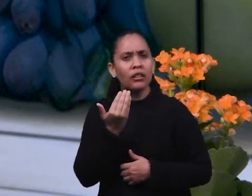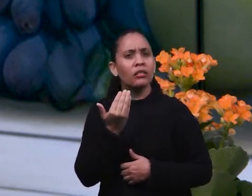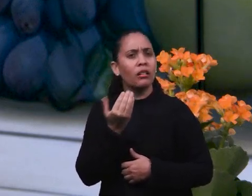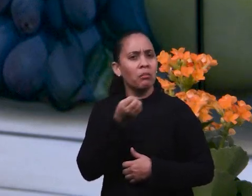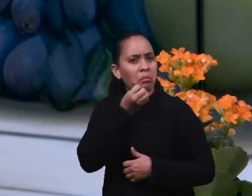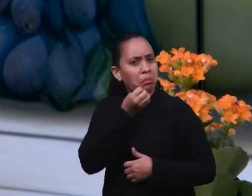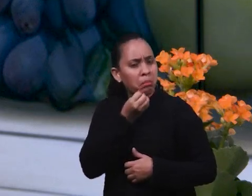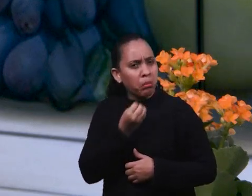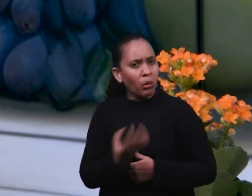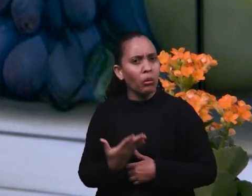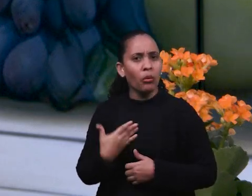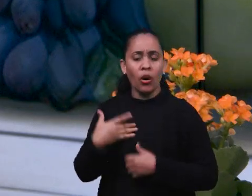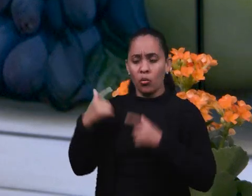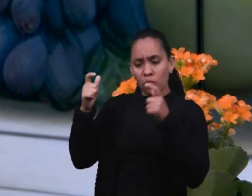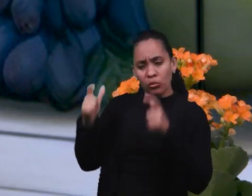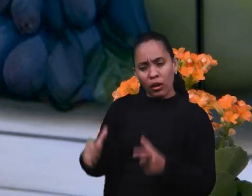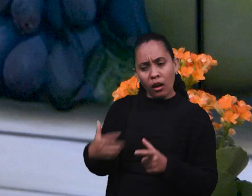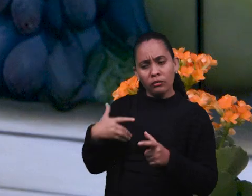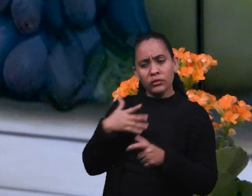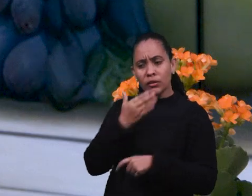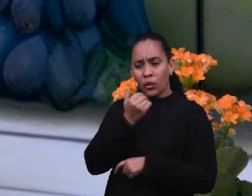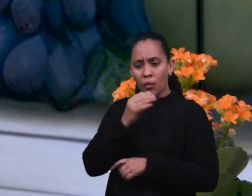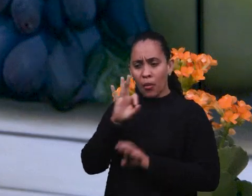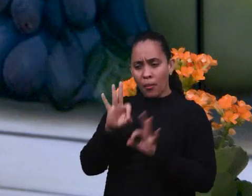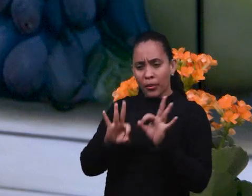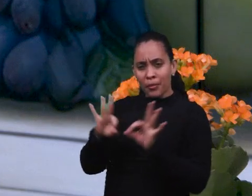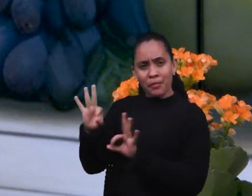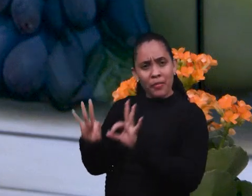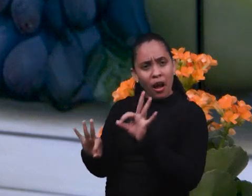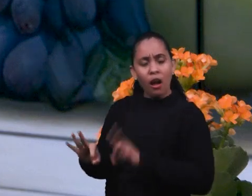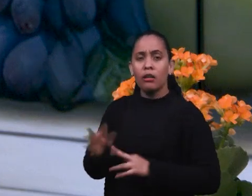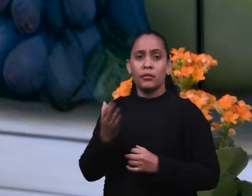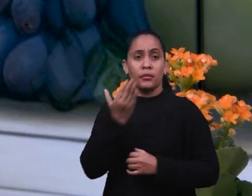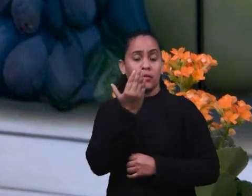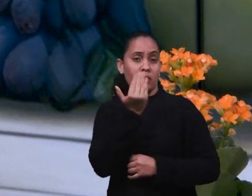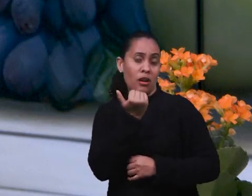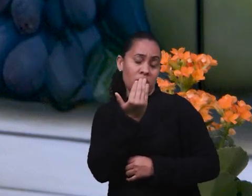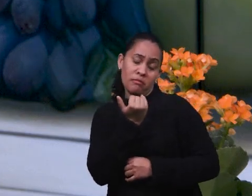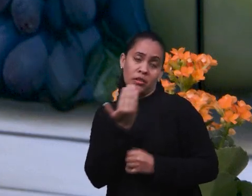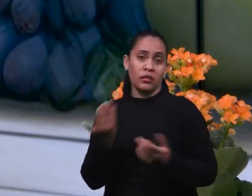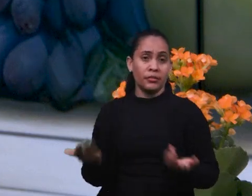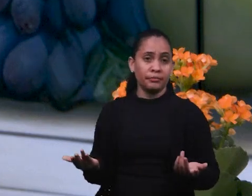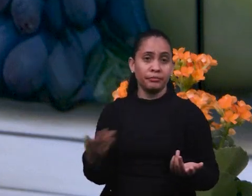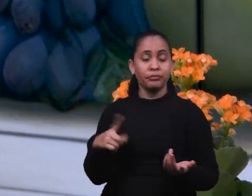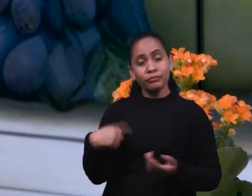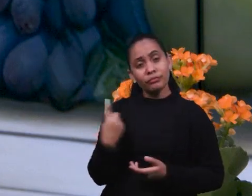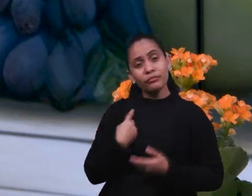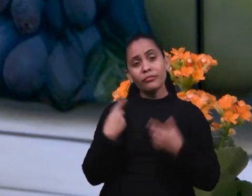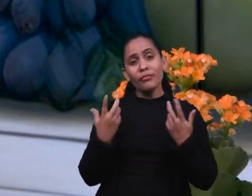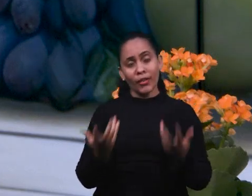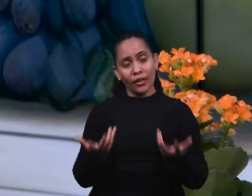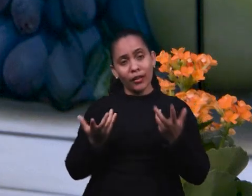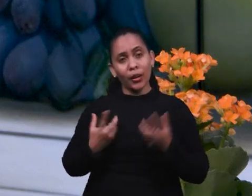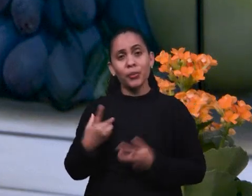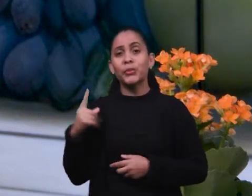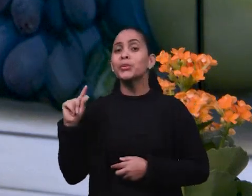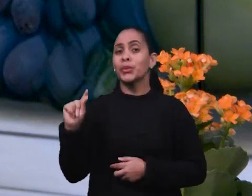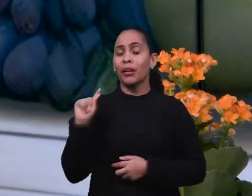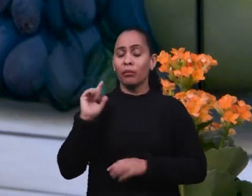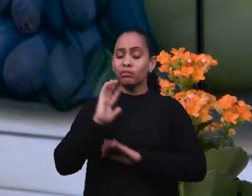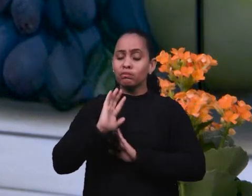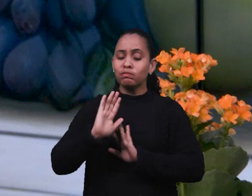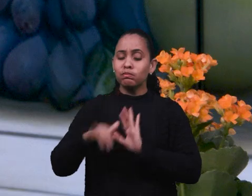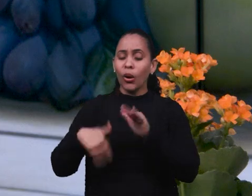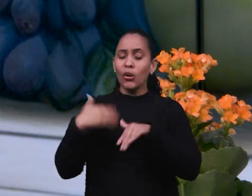o local onde você vai se alimentar, o preparo das suas refeições. Então, assim, a gente quer que ele passe ali por